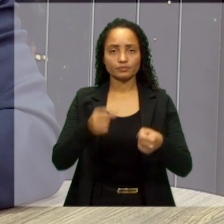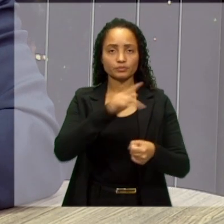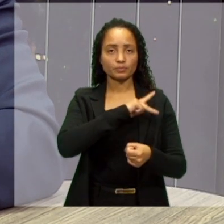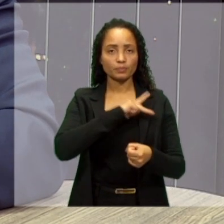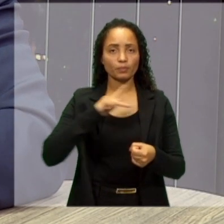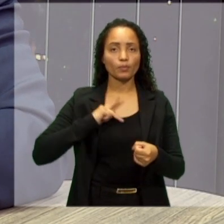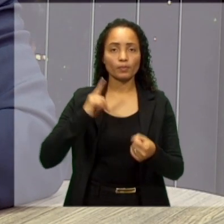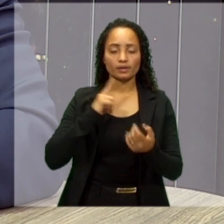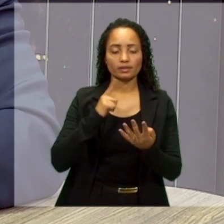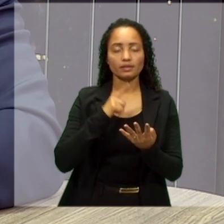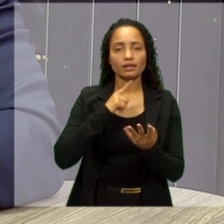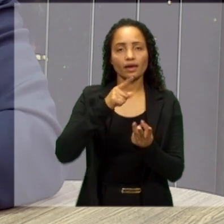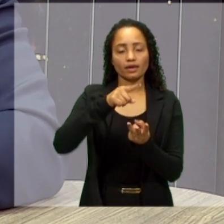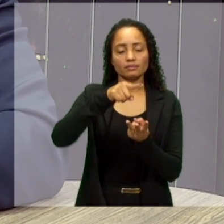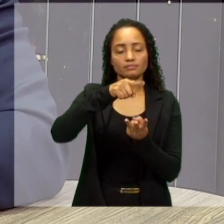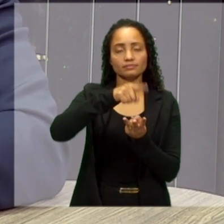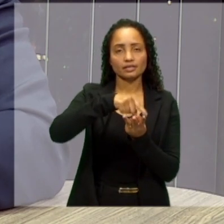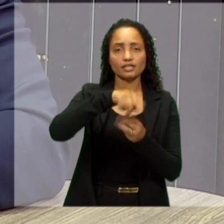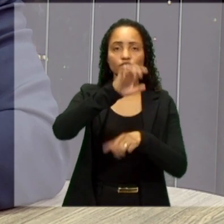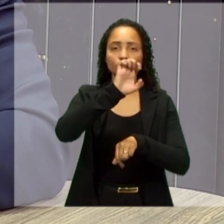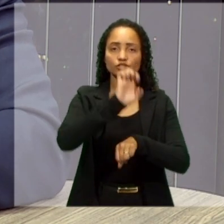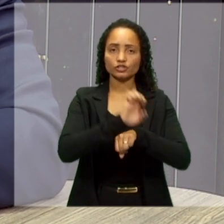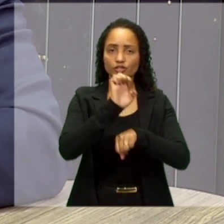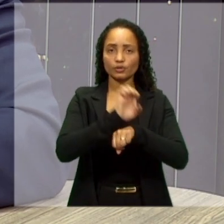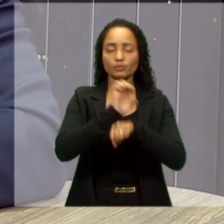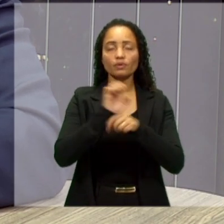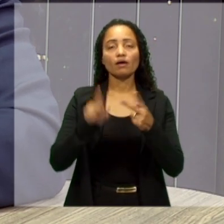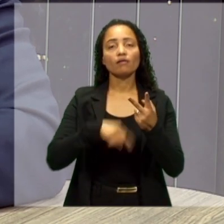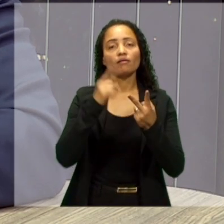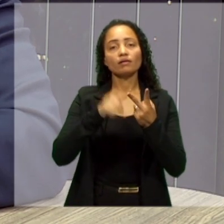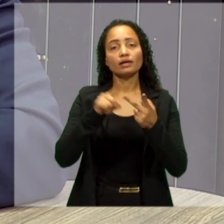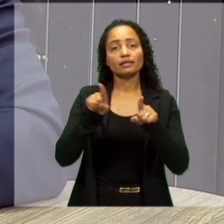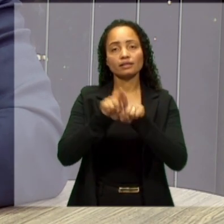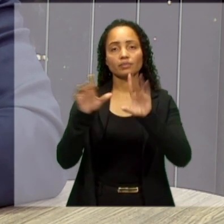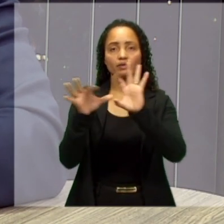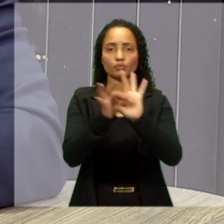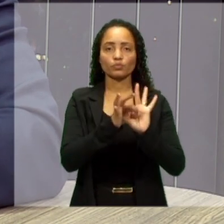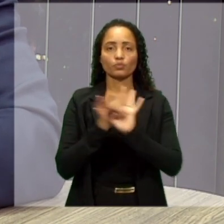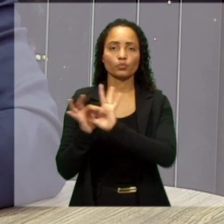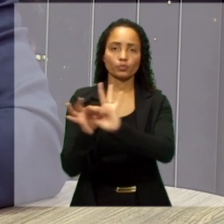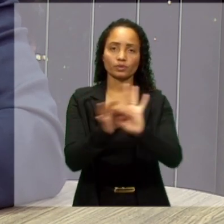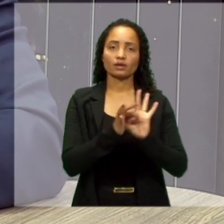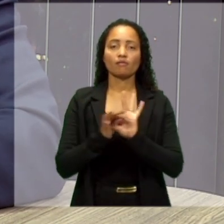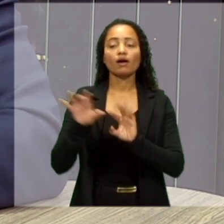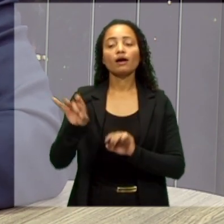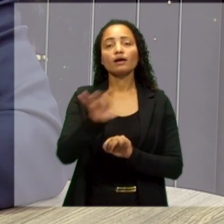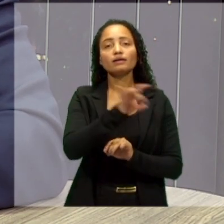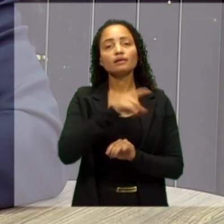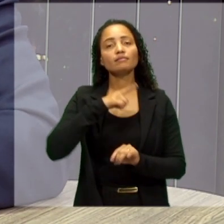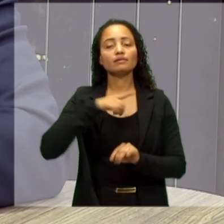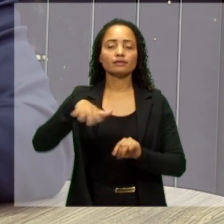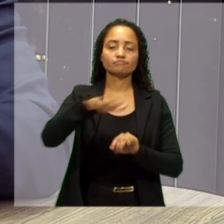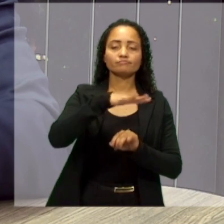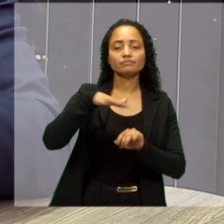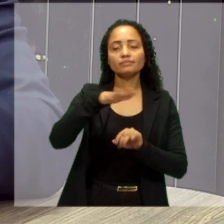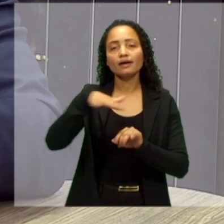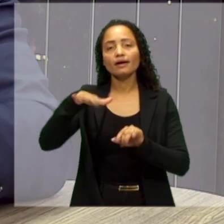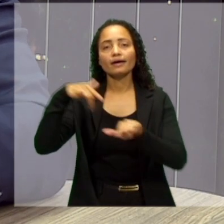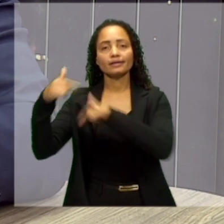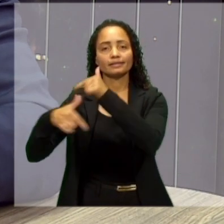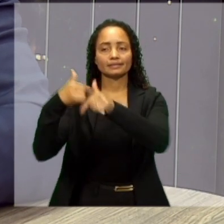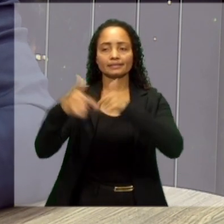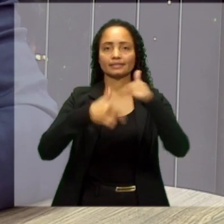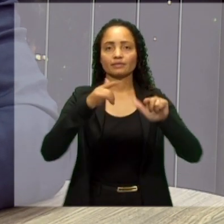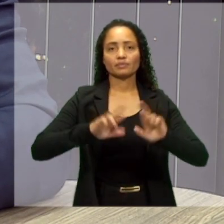entre defensorias públicas estaduais e a Defensoria Pública da União, cada um com a sua área de atuação distinta. Então,